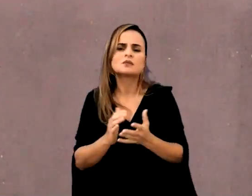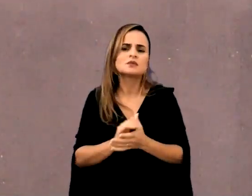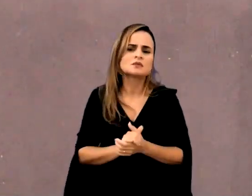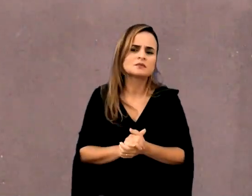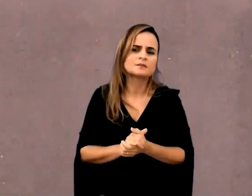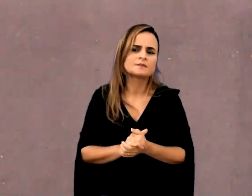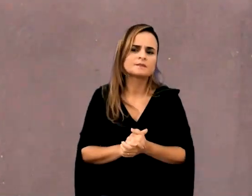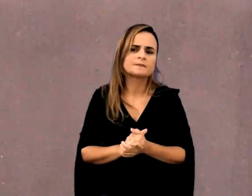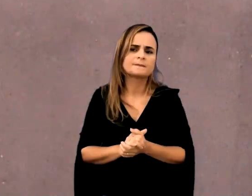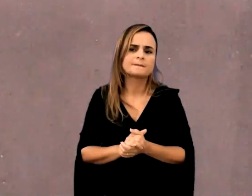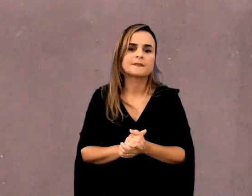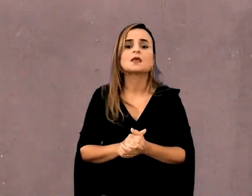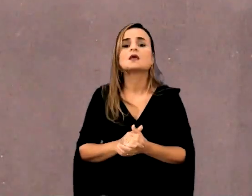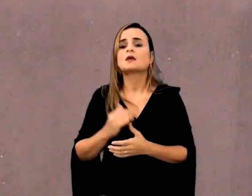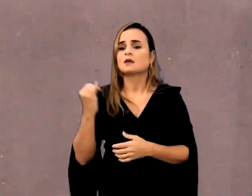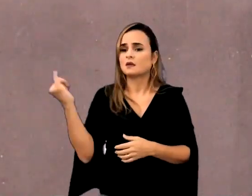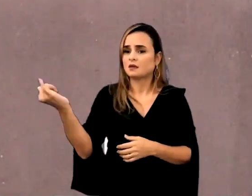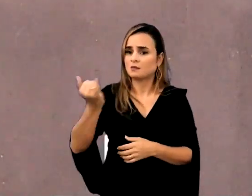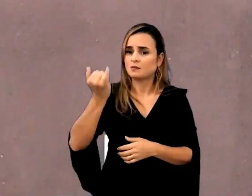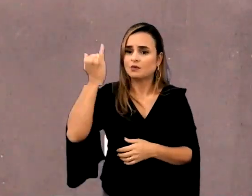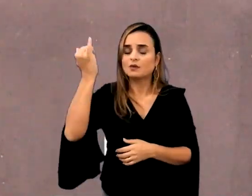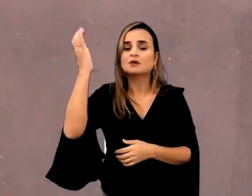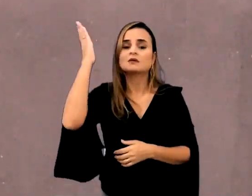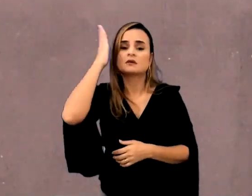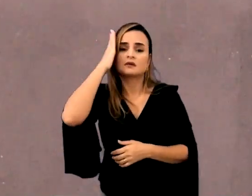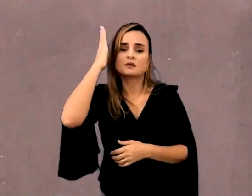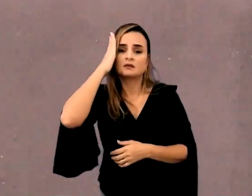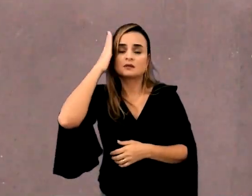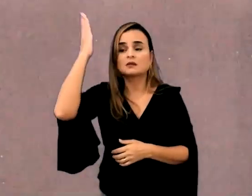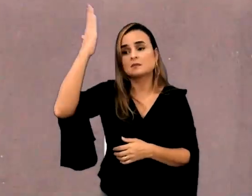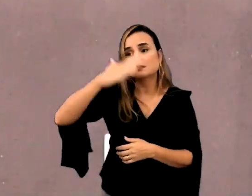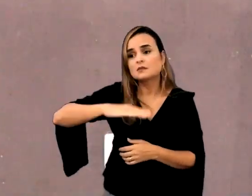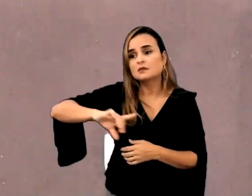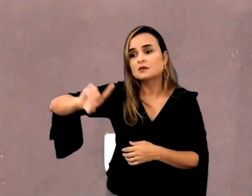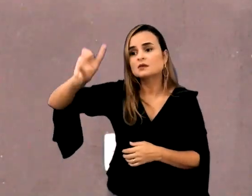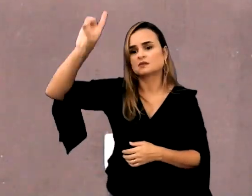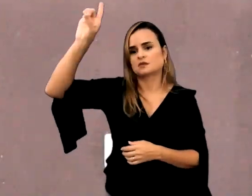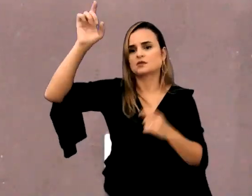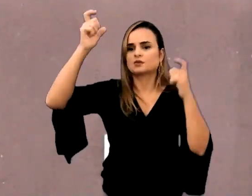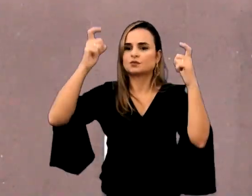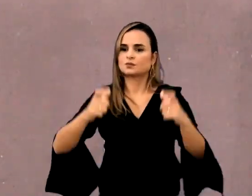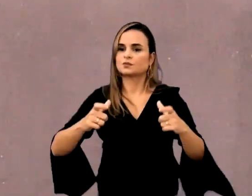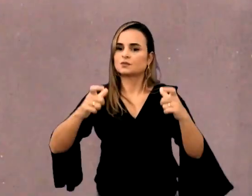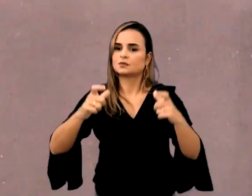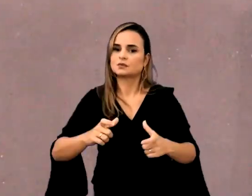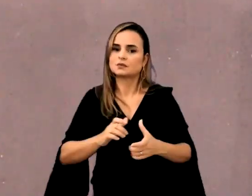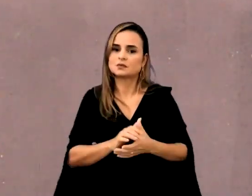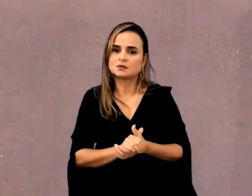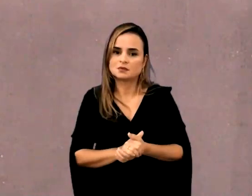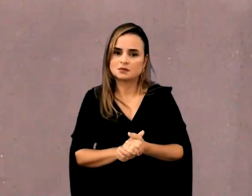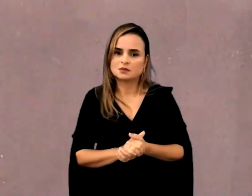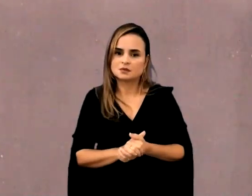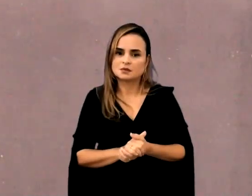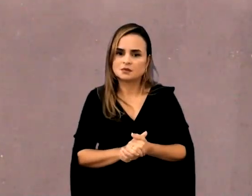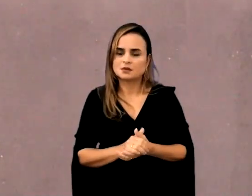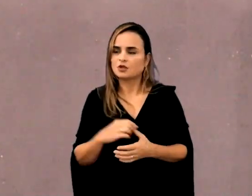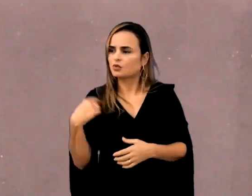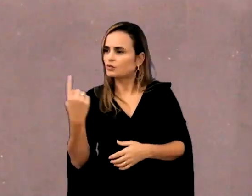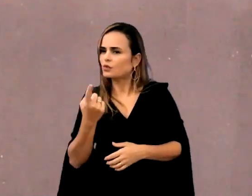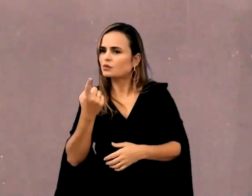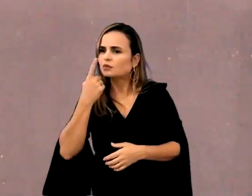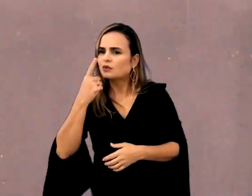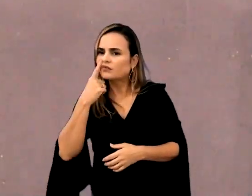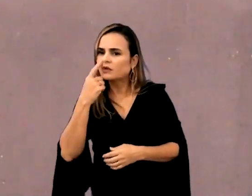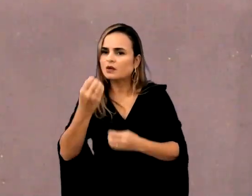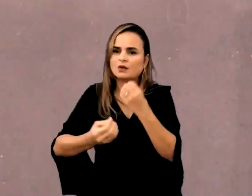lá, porque lá se fazia a presença de Deus na Arca da Aliança, naquele local. E a gente vê o desejo